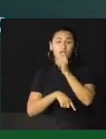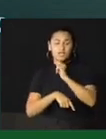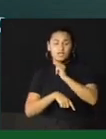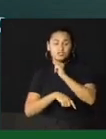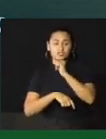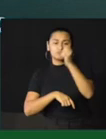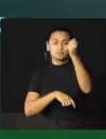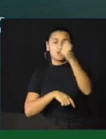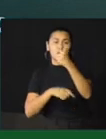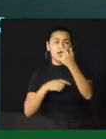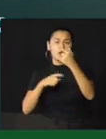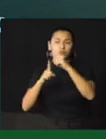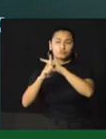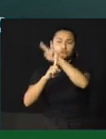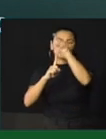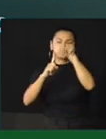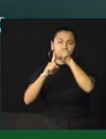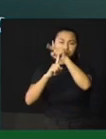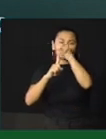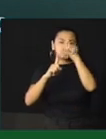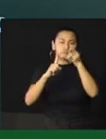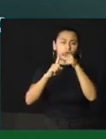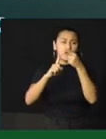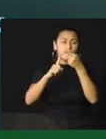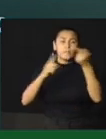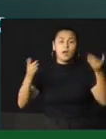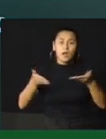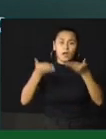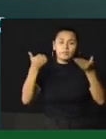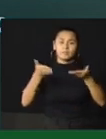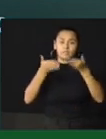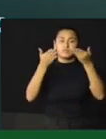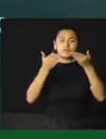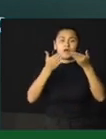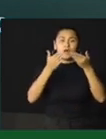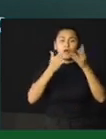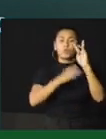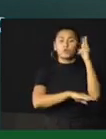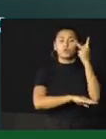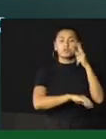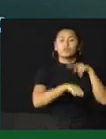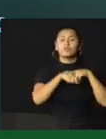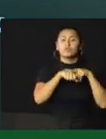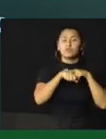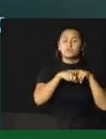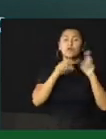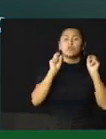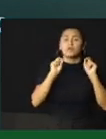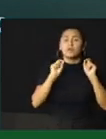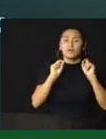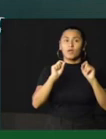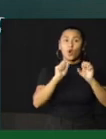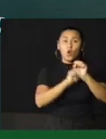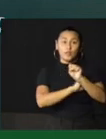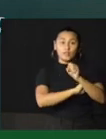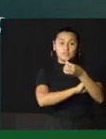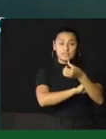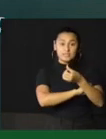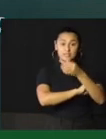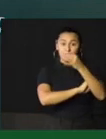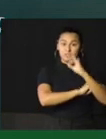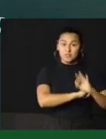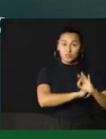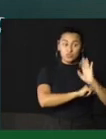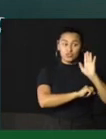aqui Para viabilizar o hidrogênio Verde vão ser o quê placas que vem 86 prontas da